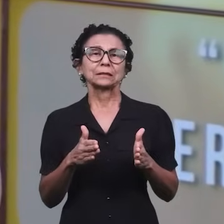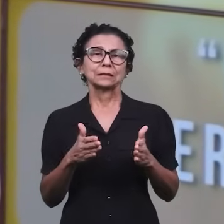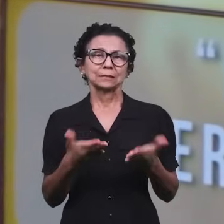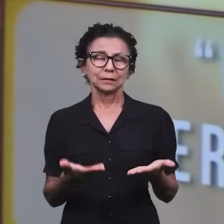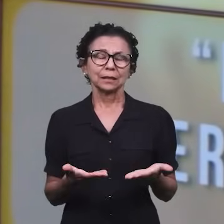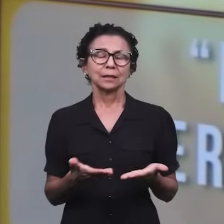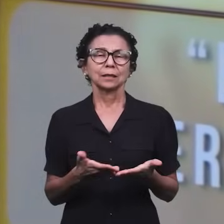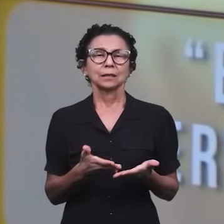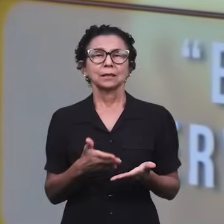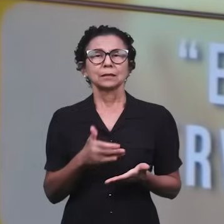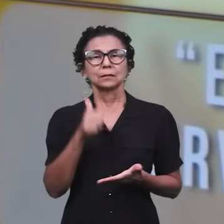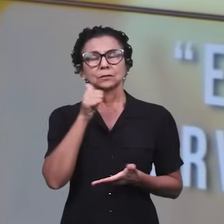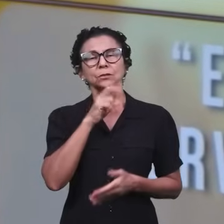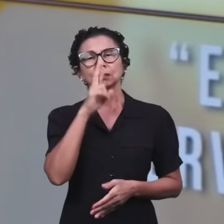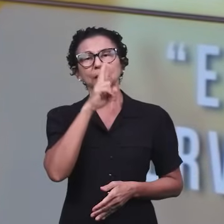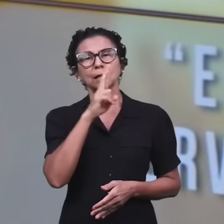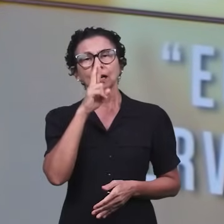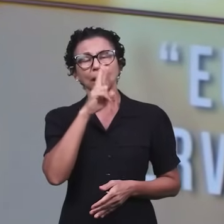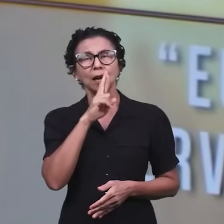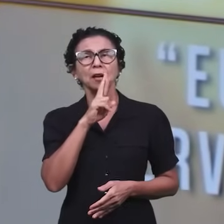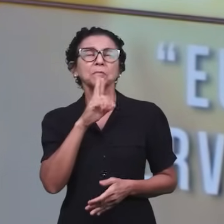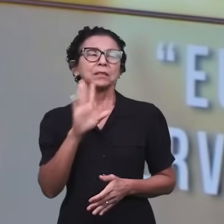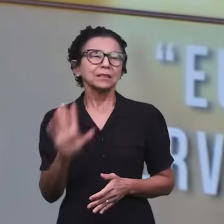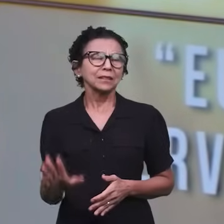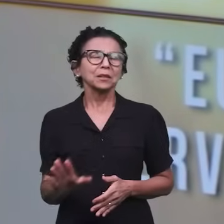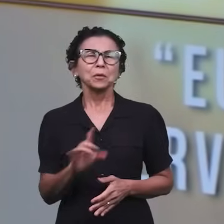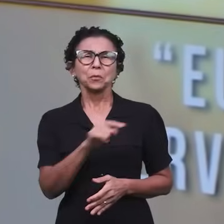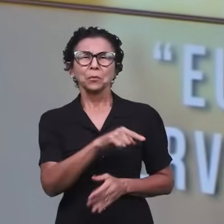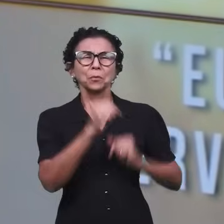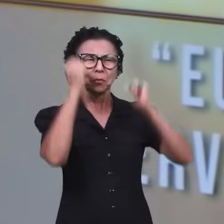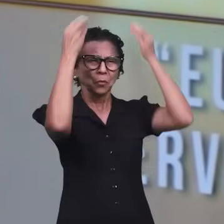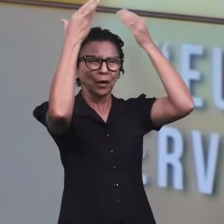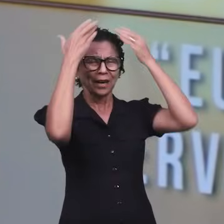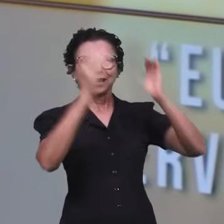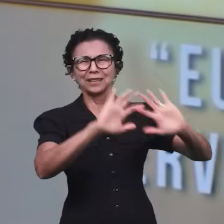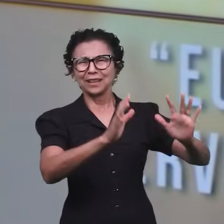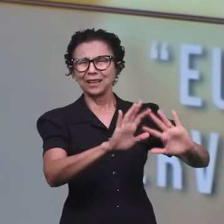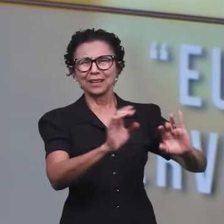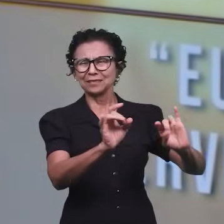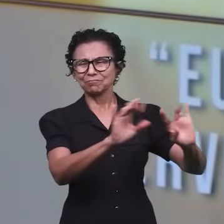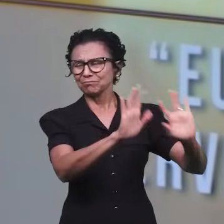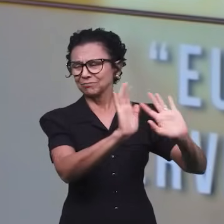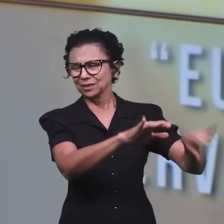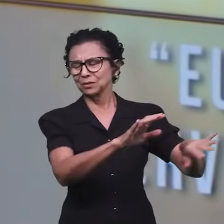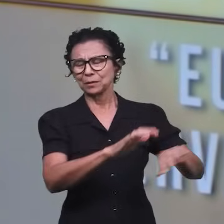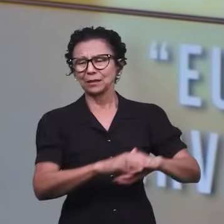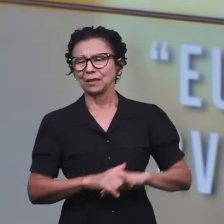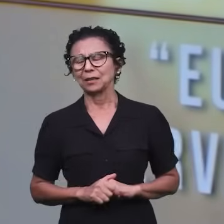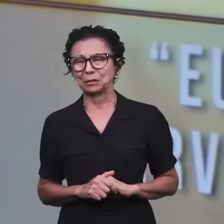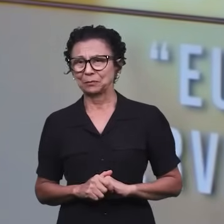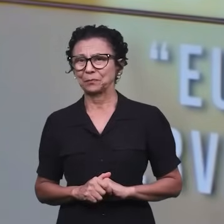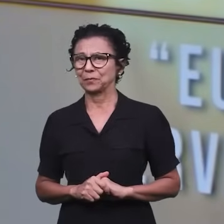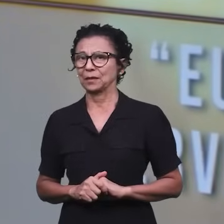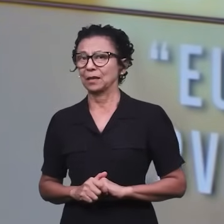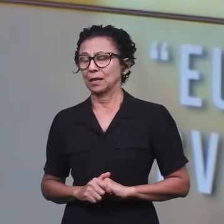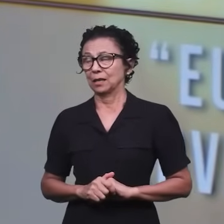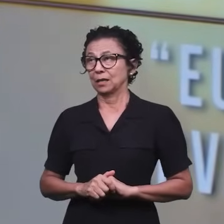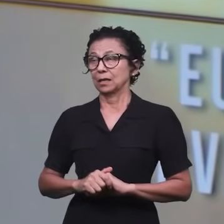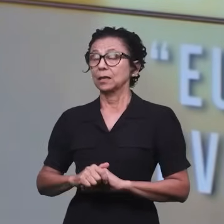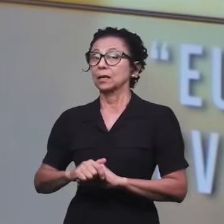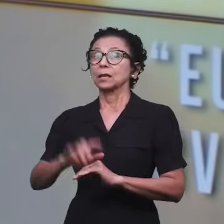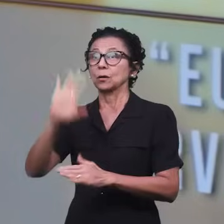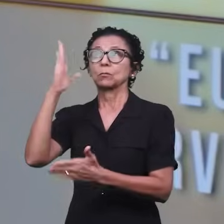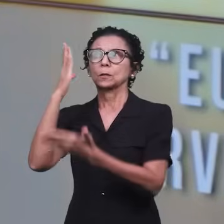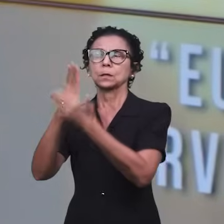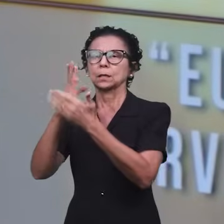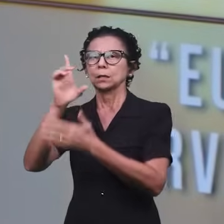mensagem. Então, a escolha dela, a decisão, está muito permeada nisso. Ela creu e ela entendeu